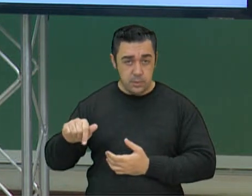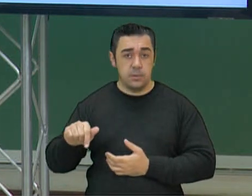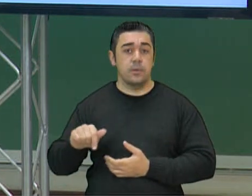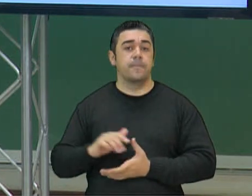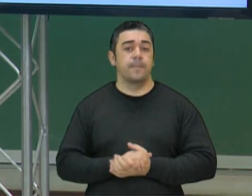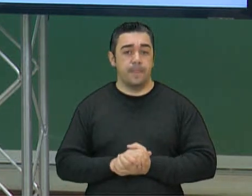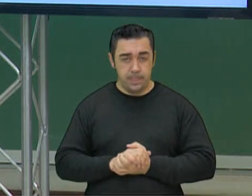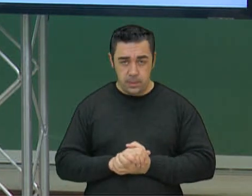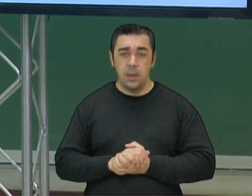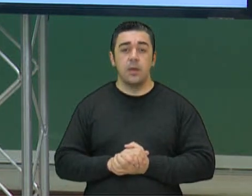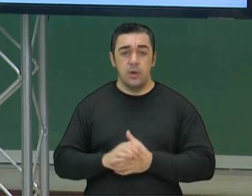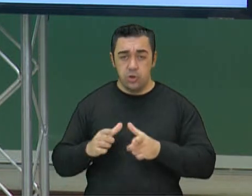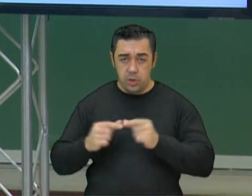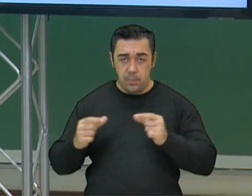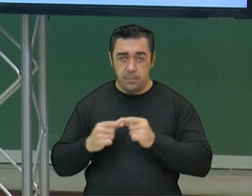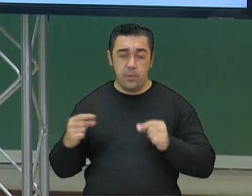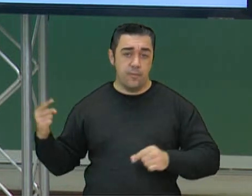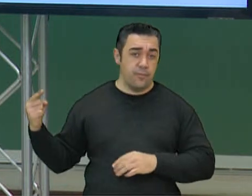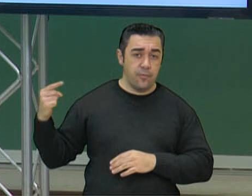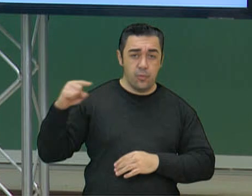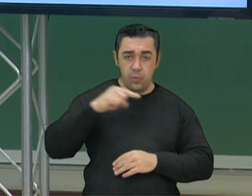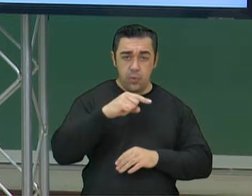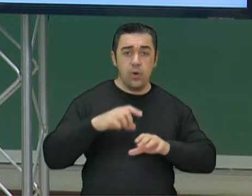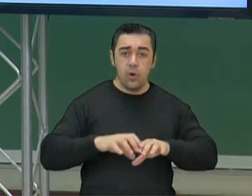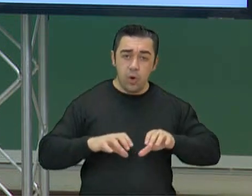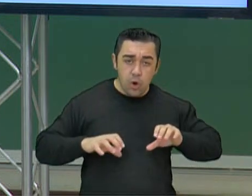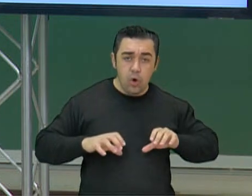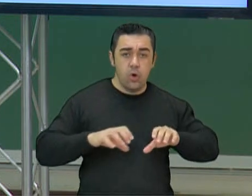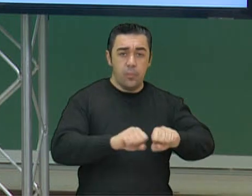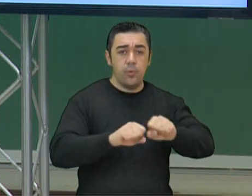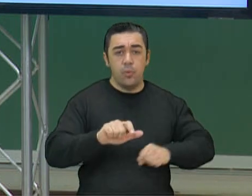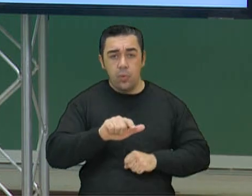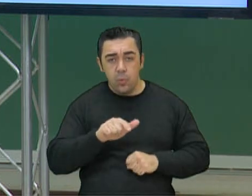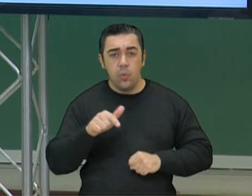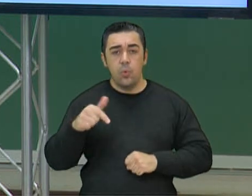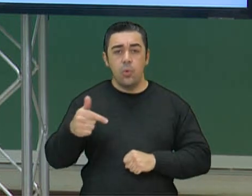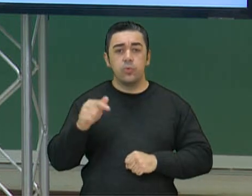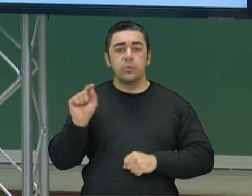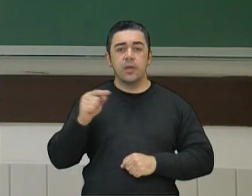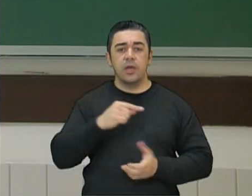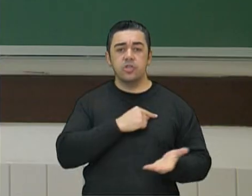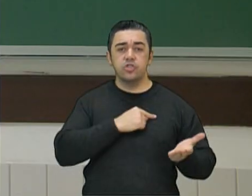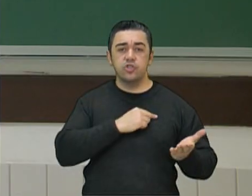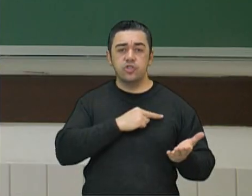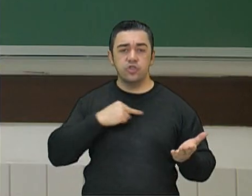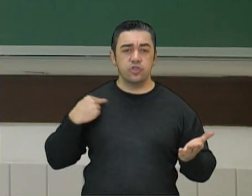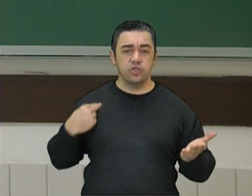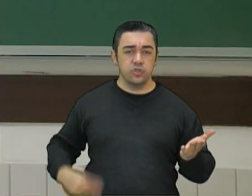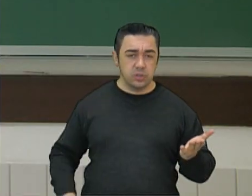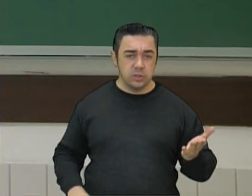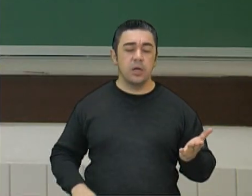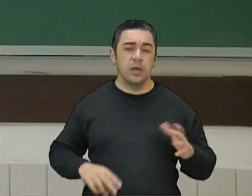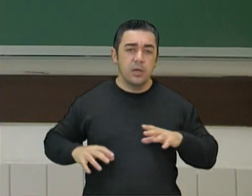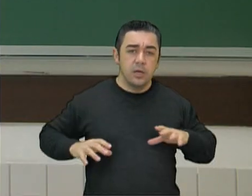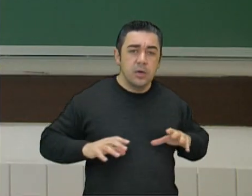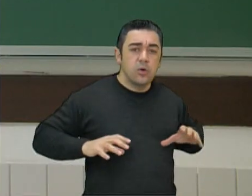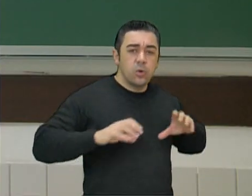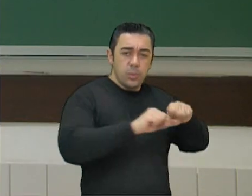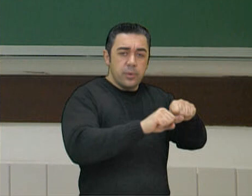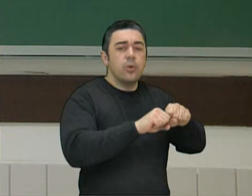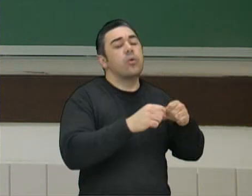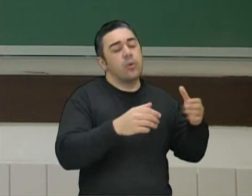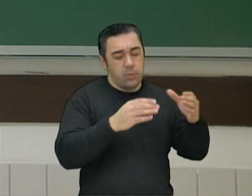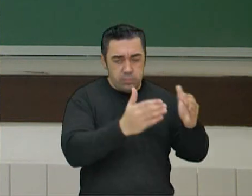Japão atacou e ocupou outra boa parte do território chinês. Então, parte do território chinês passou a ser